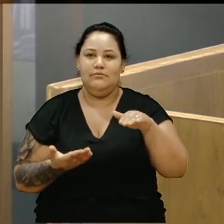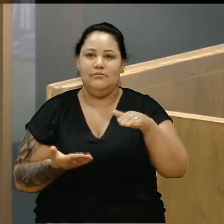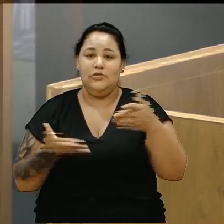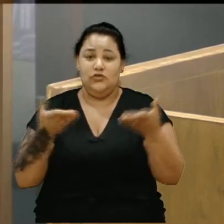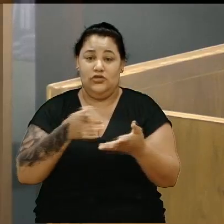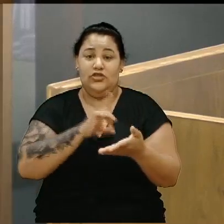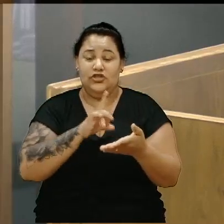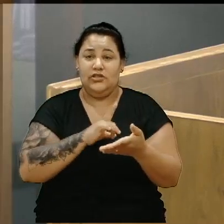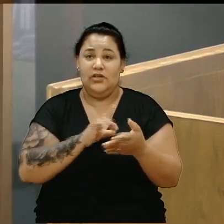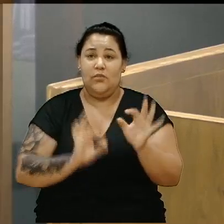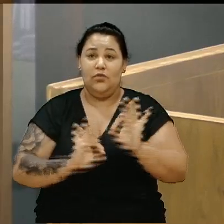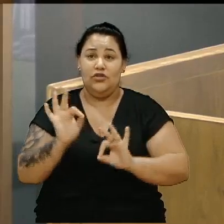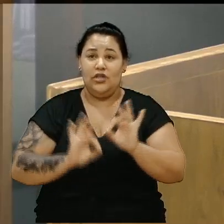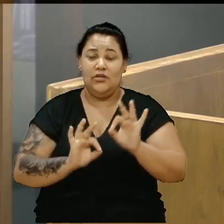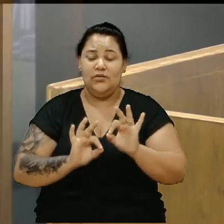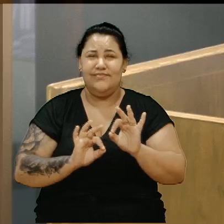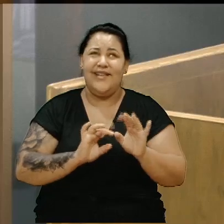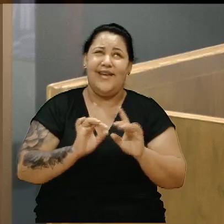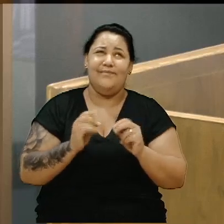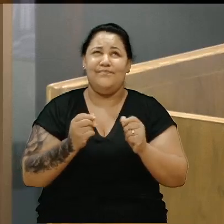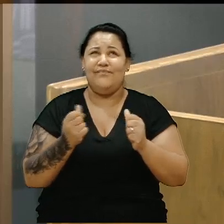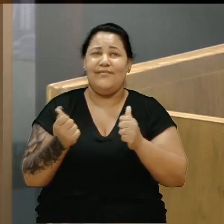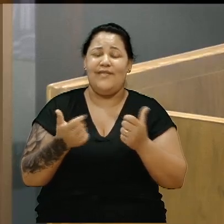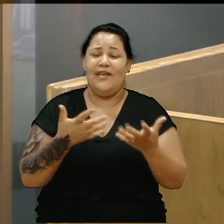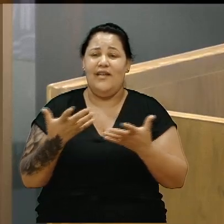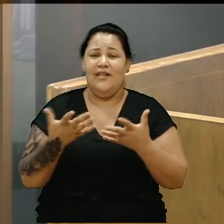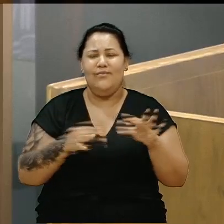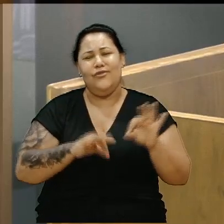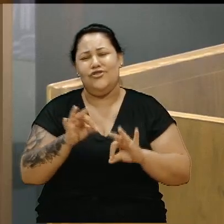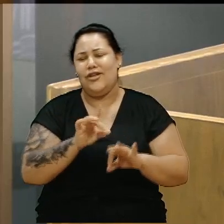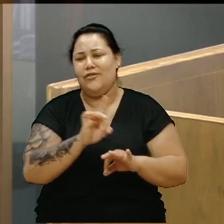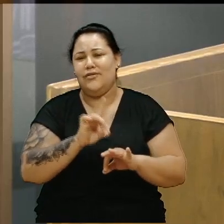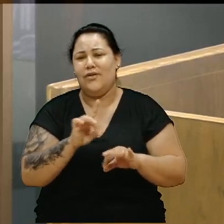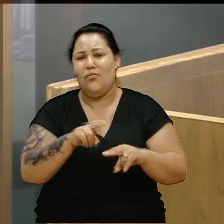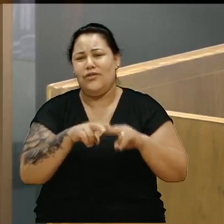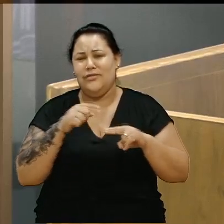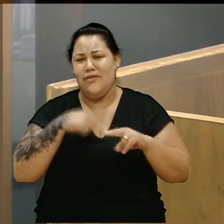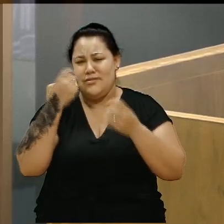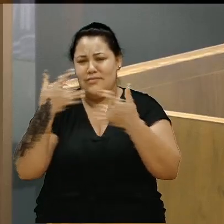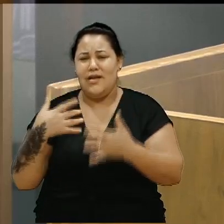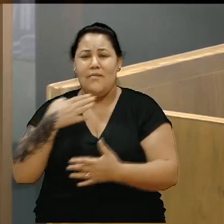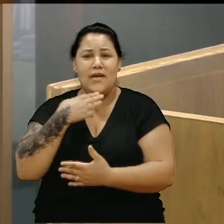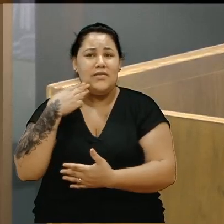projeto que... Projeto não, por isso que eu disse para a vereadora Marisol que talvez nós